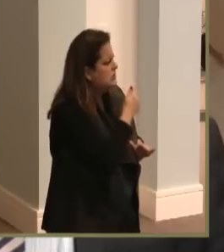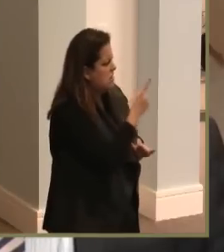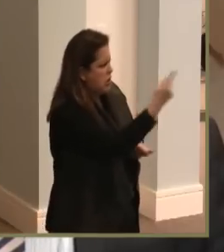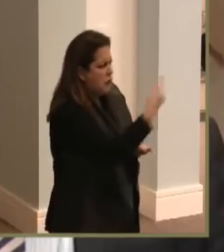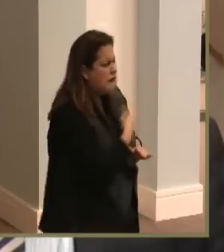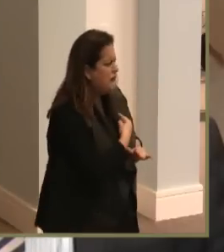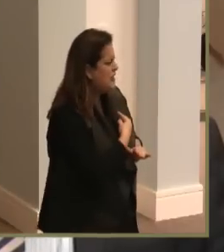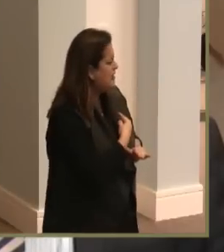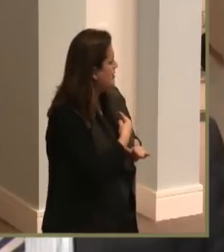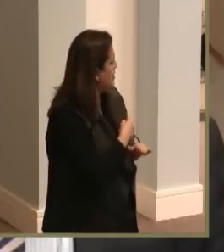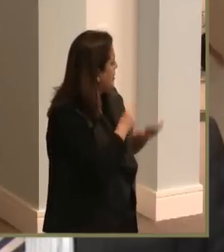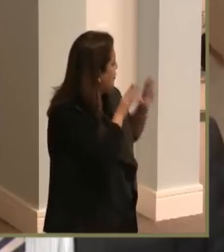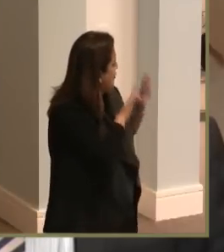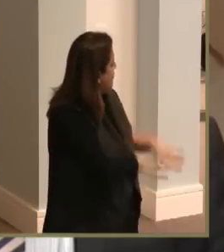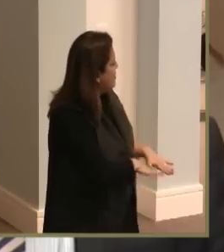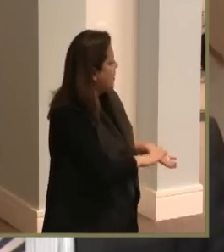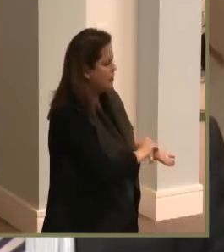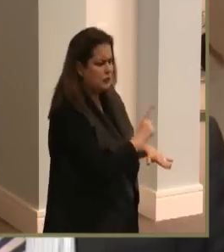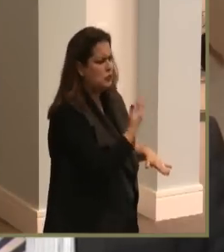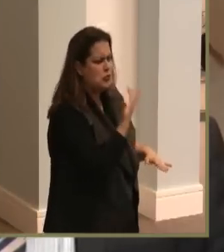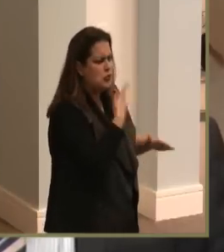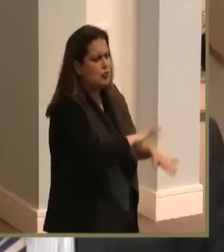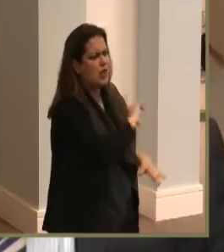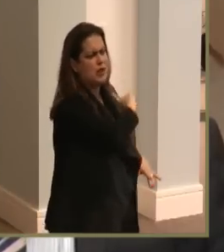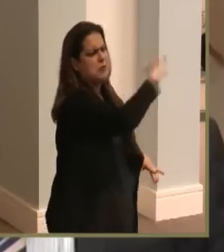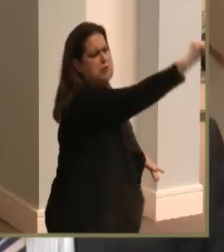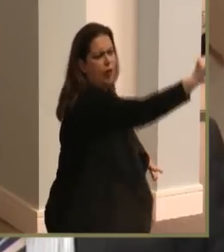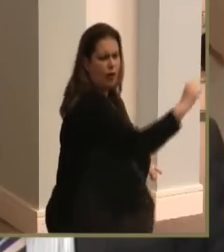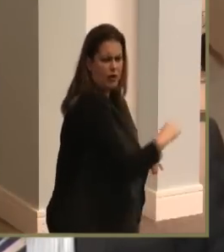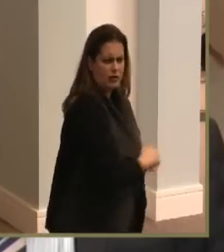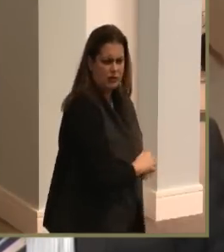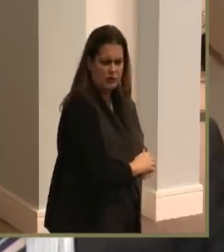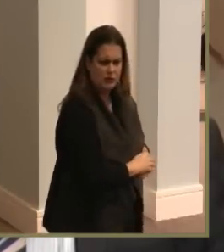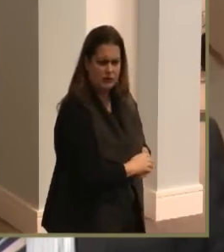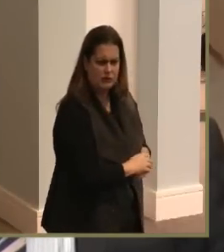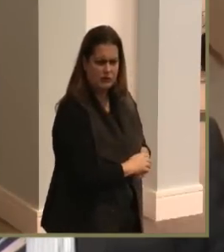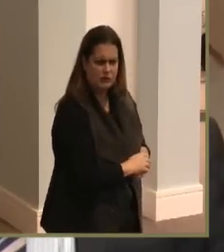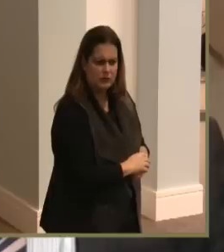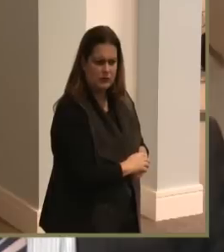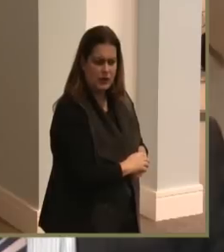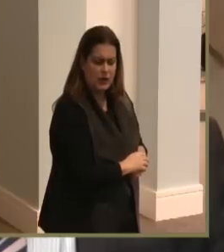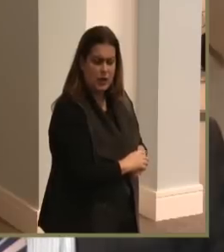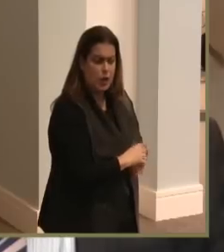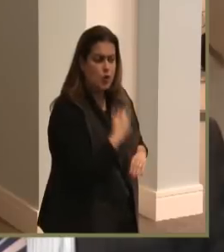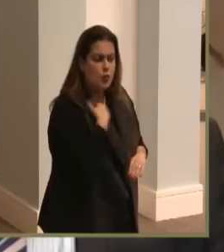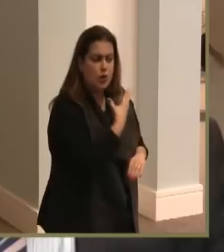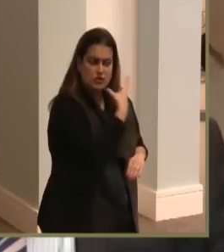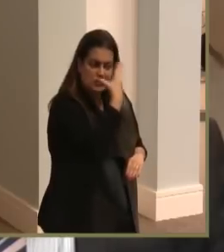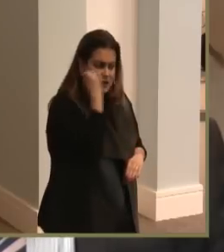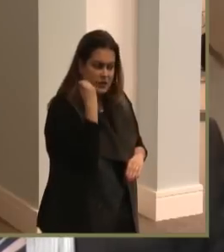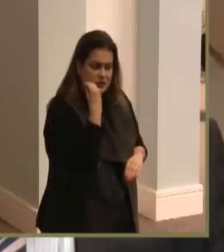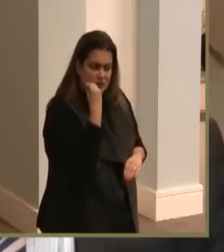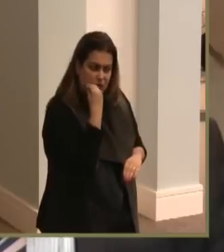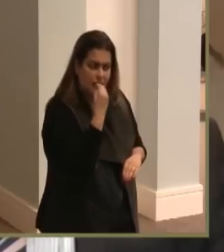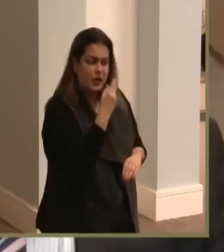contrariado, aqui fiquei e não quero ir nunca mais embora. Mas não nos esqueçamos que é uma cidade que